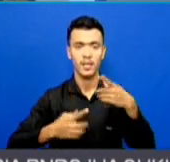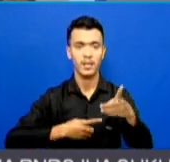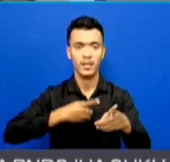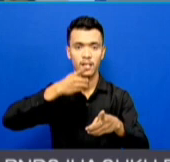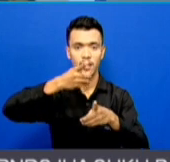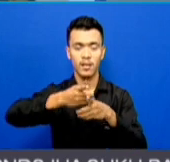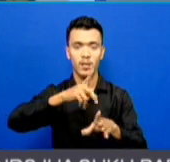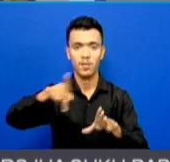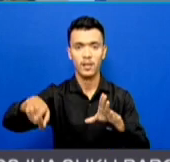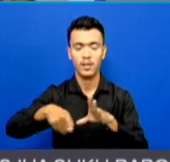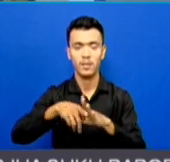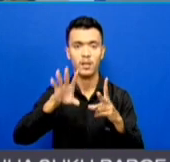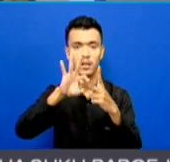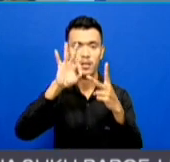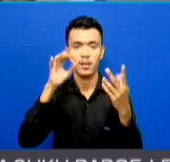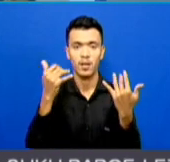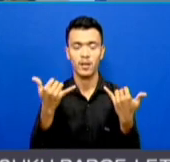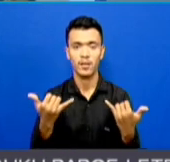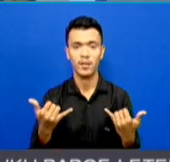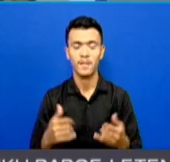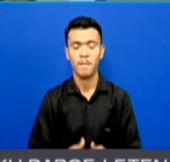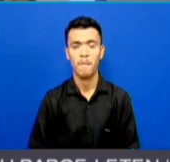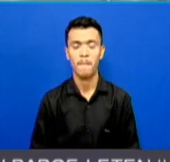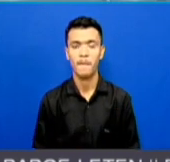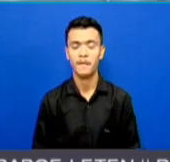direito a tu participar e realizar onde, né?